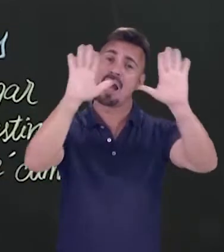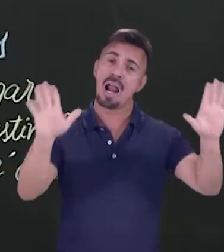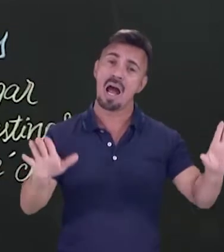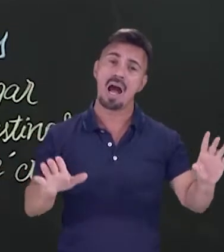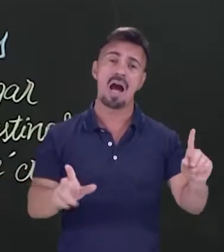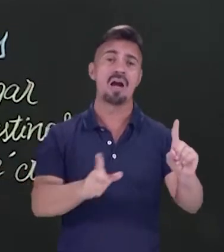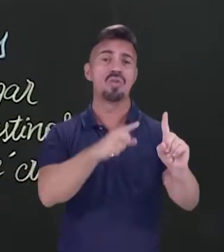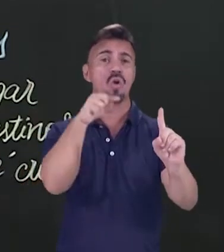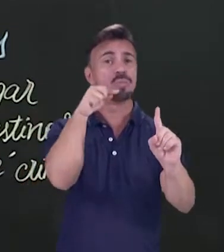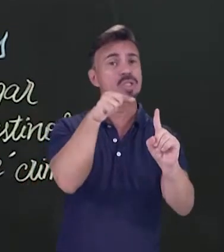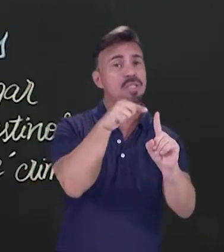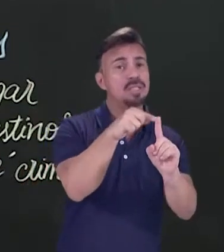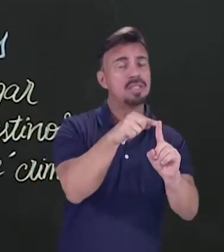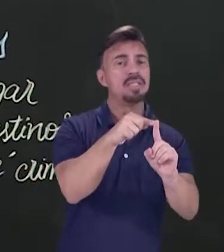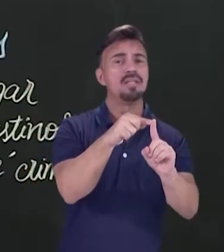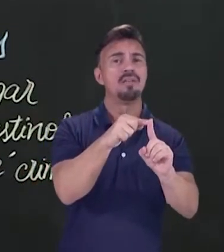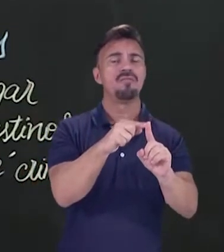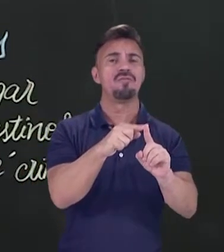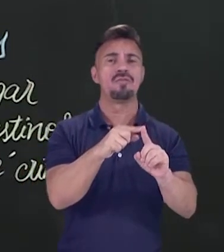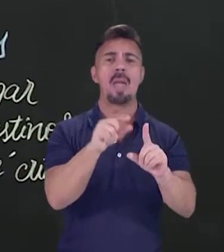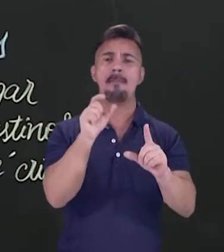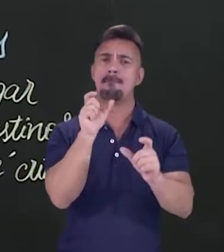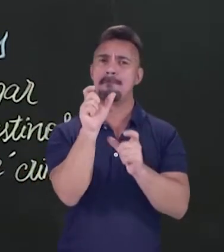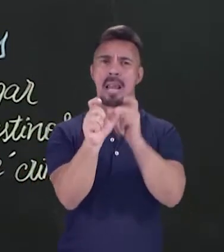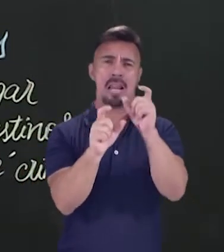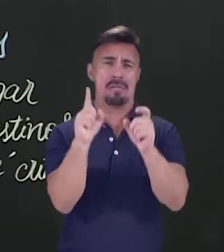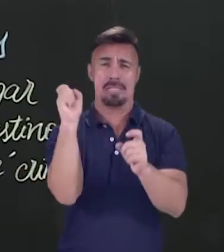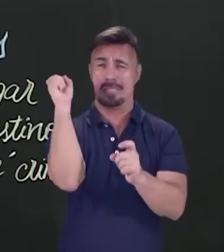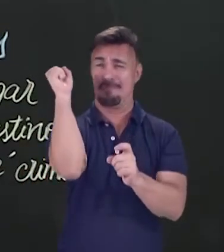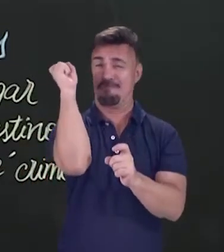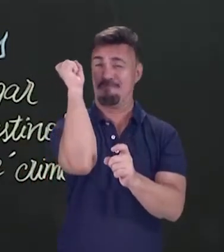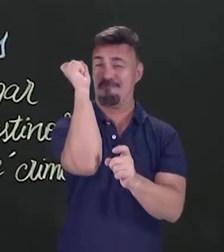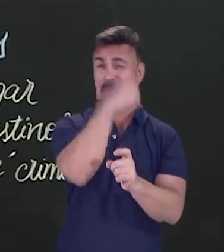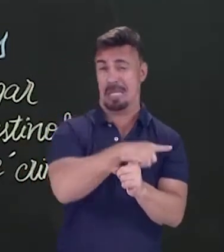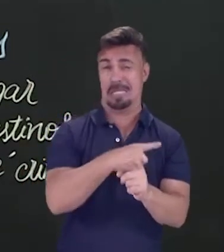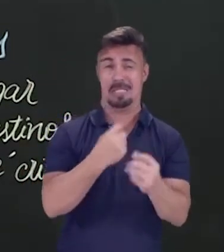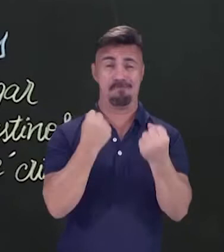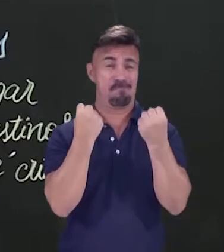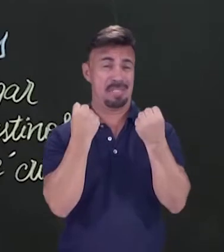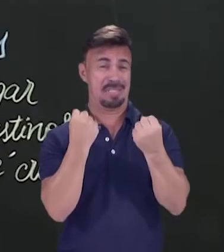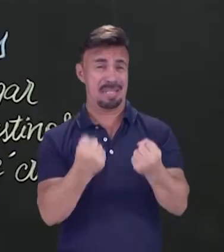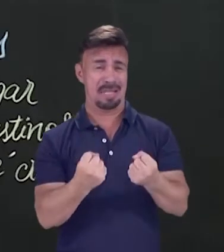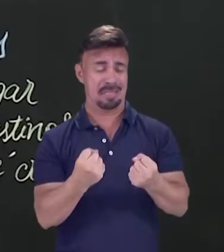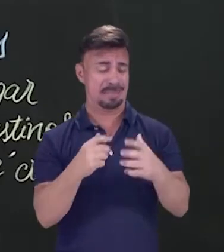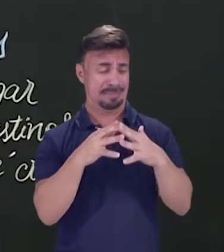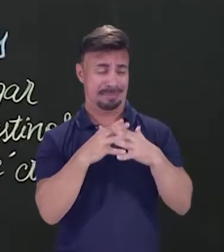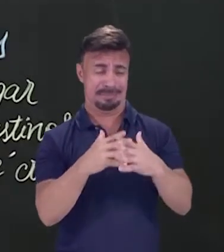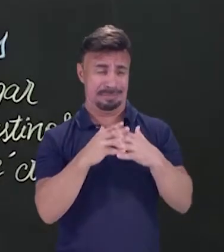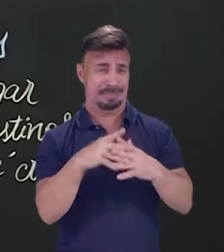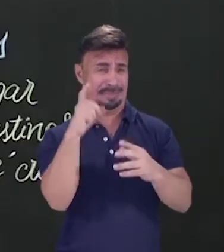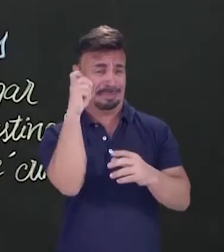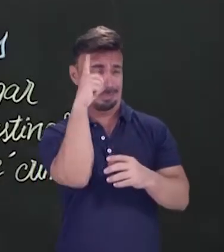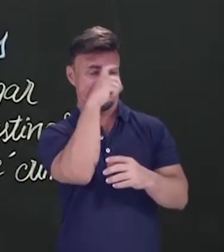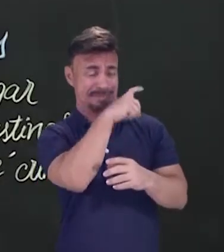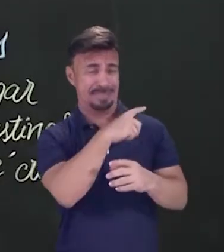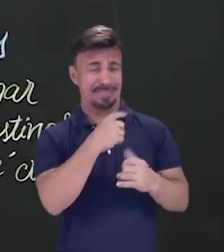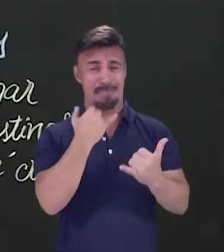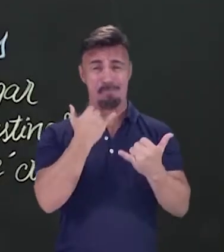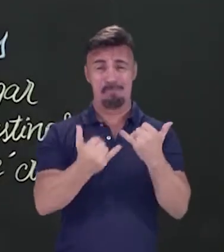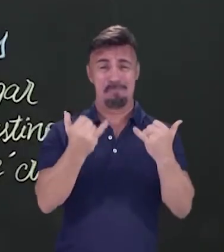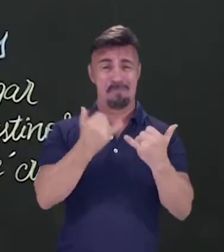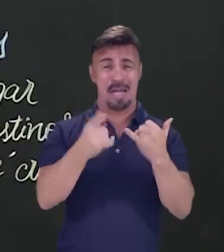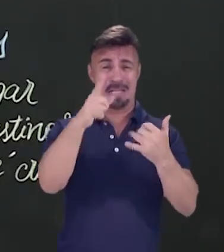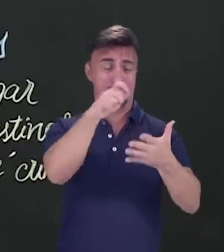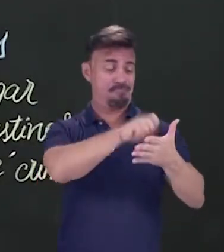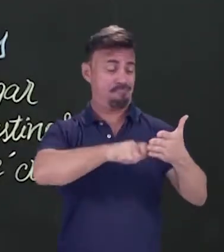pessoa tem que compreender o que você escreveu. Não adianta usar palavras difíceis, né? Aprender um repertório de palavras que poucas pessoas utilizam para parecer que você